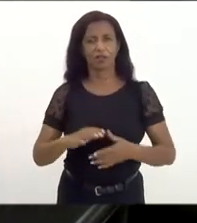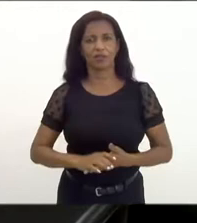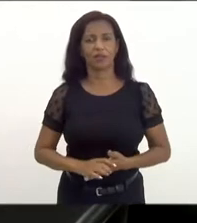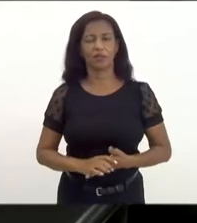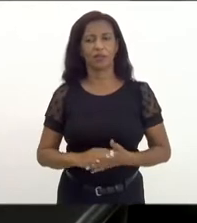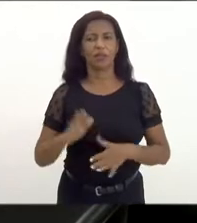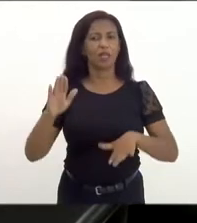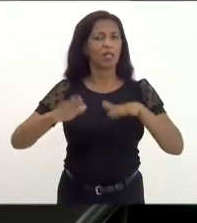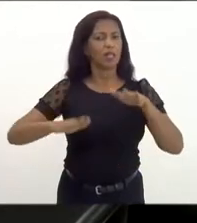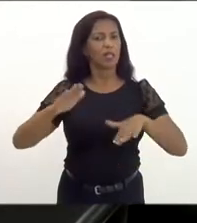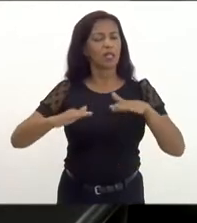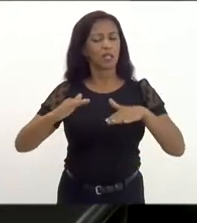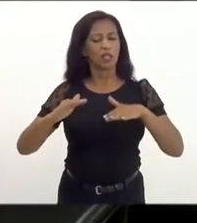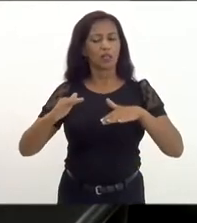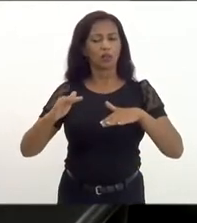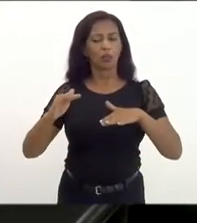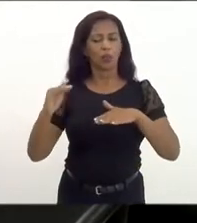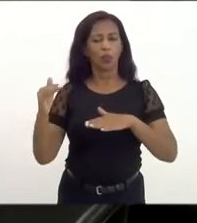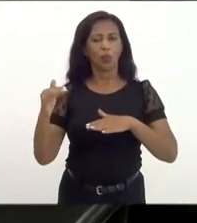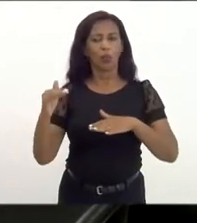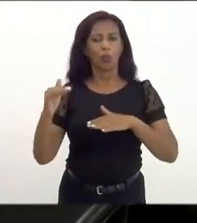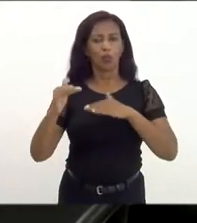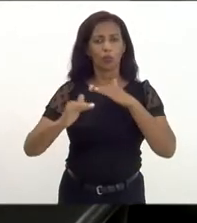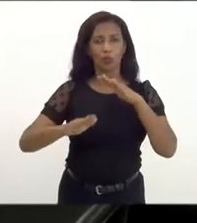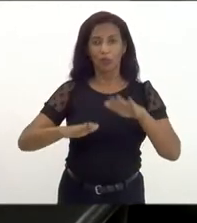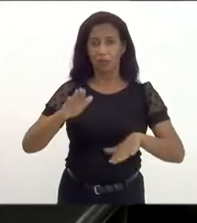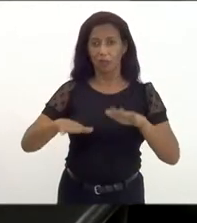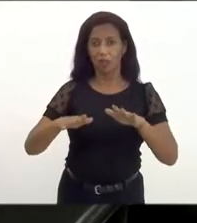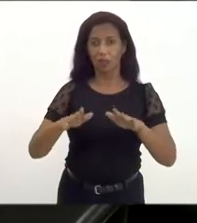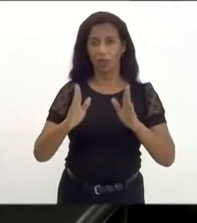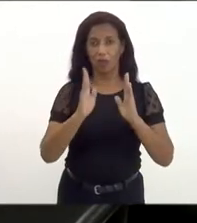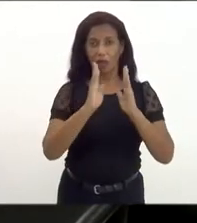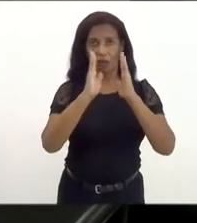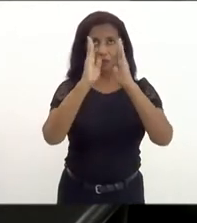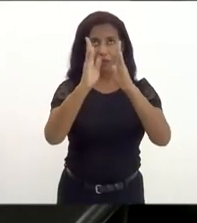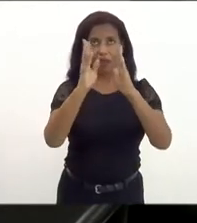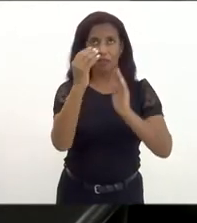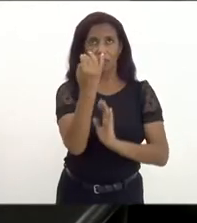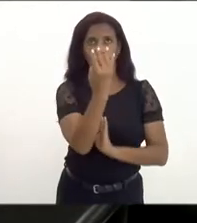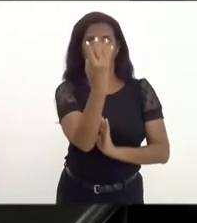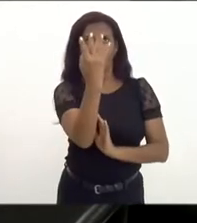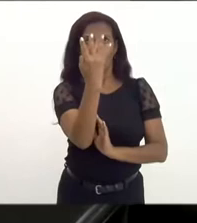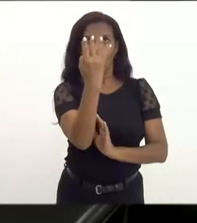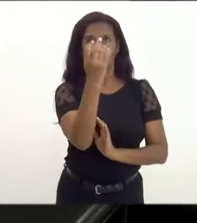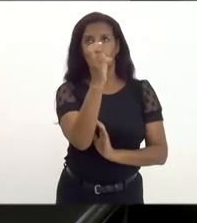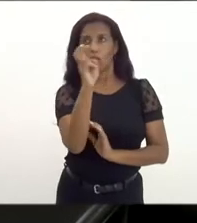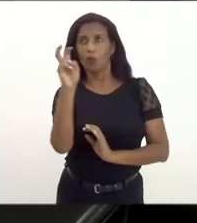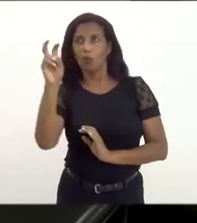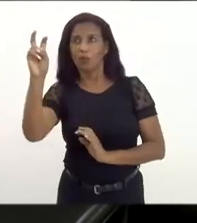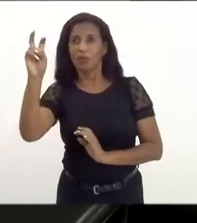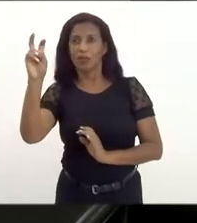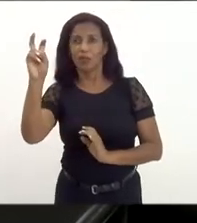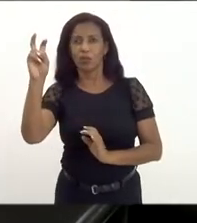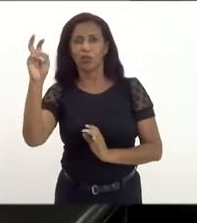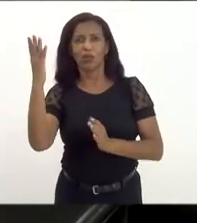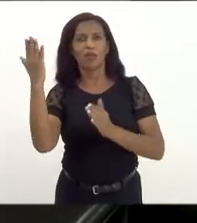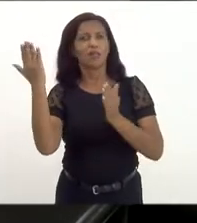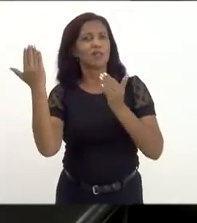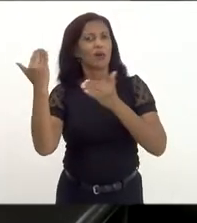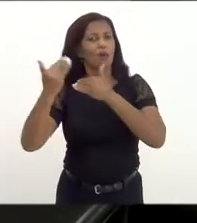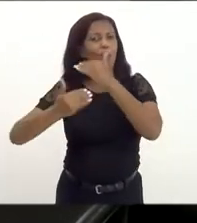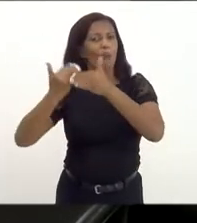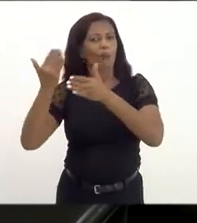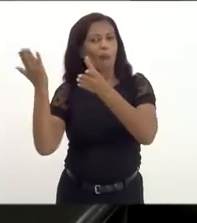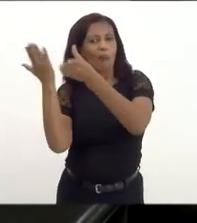o que tanto o processo quatro desculpe a fase quatro quanto a fase cinco são processos abertos